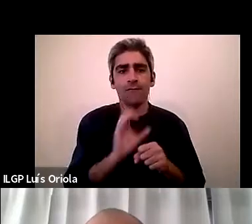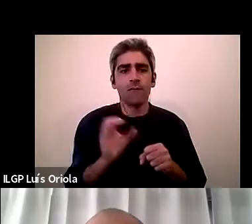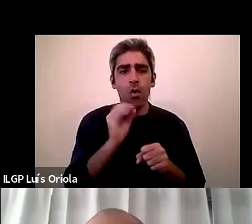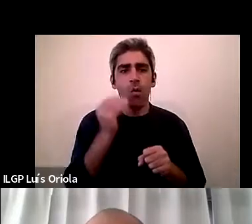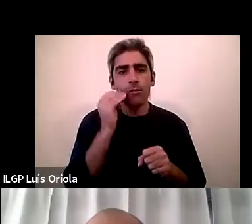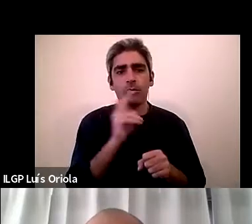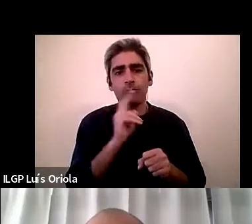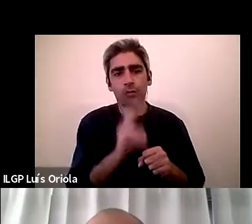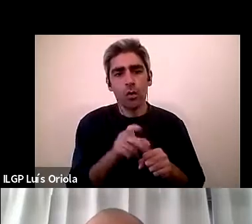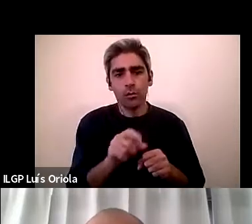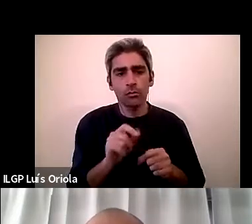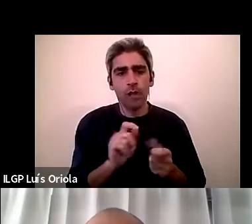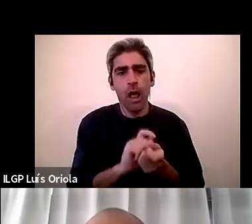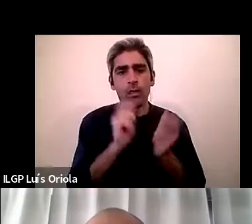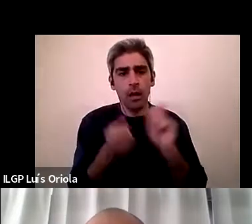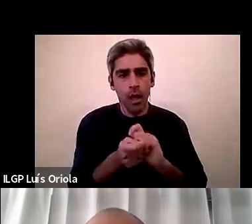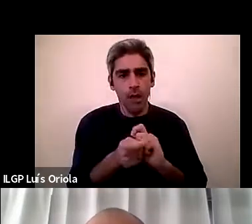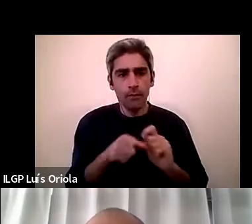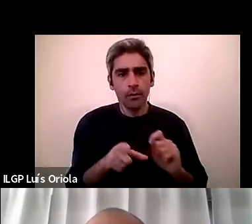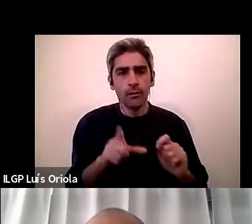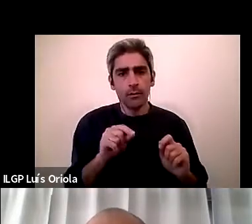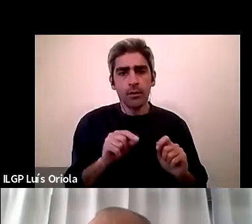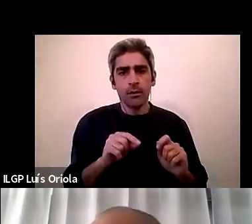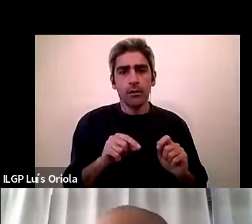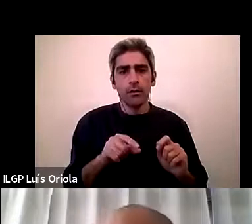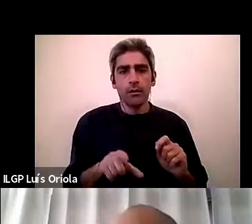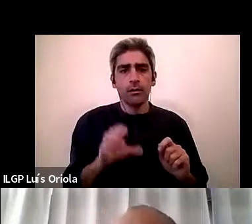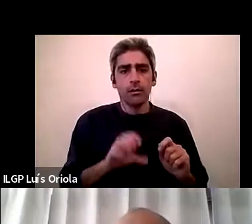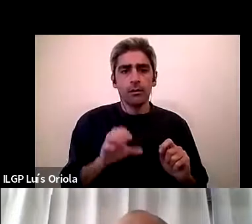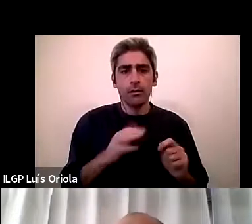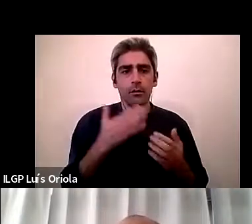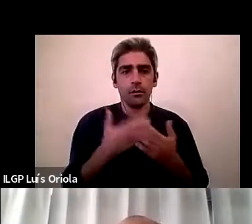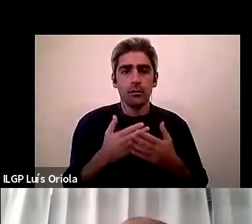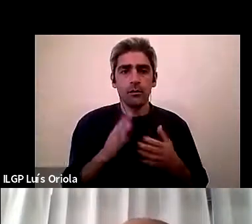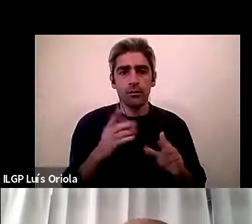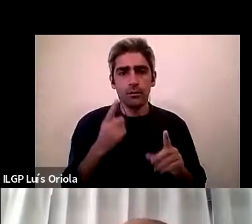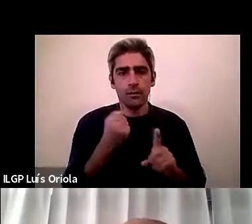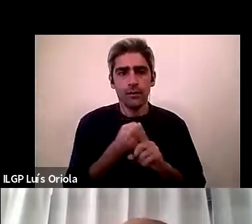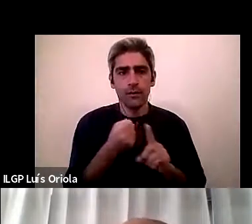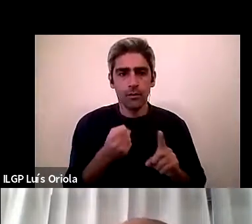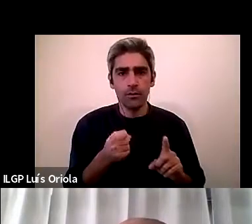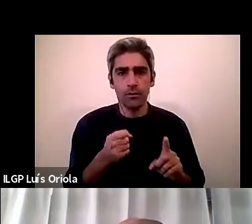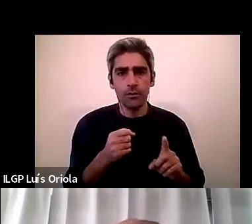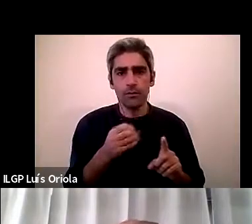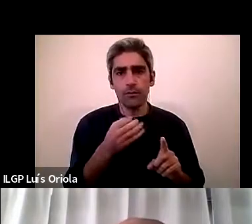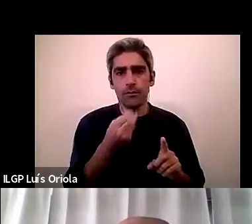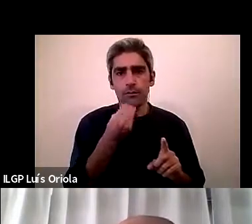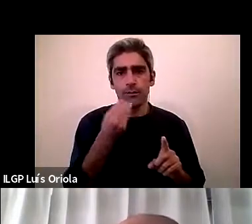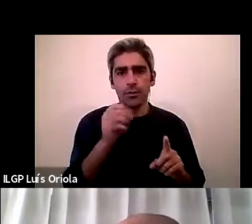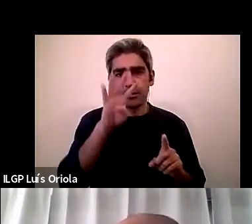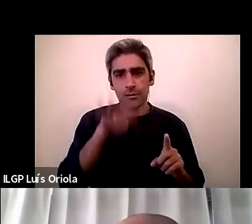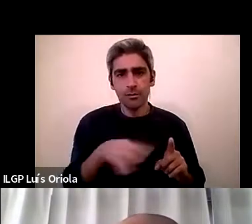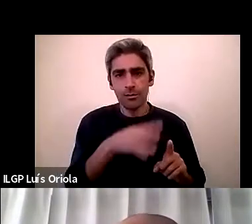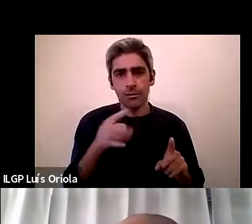reporte alterava, e isso por si só representava um desafio. A famosa tabela de Excel que muitos